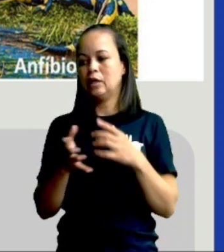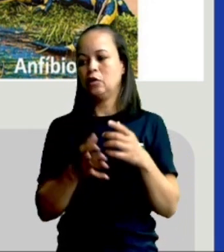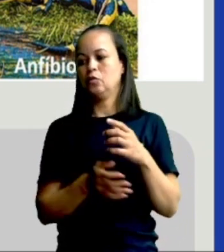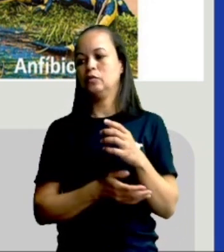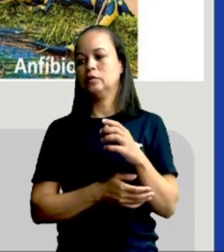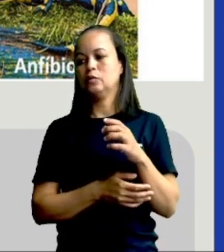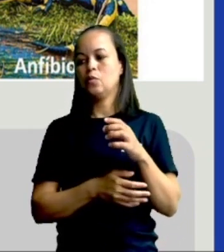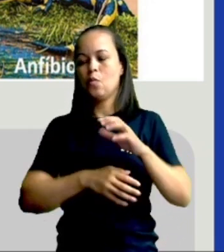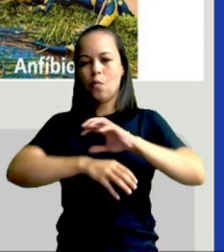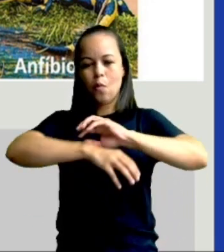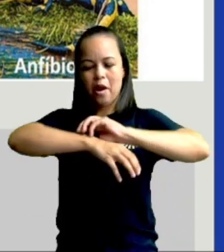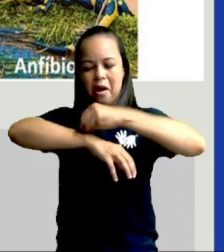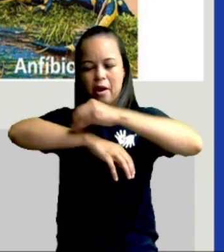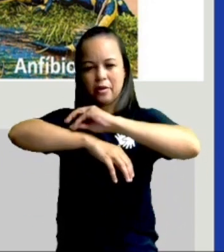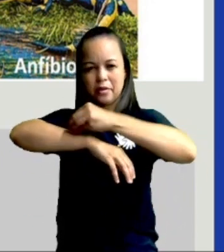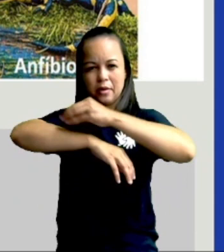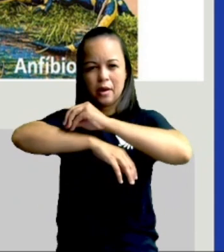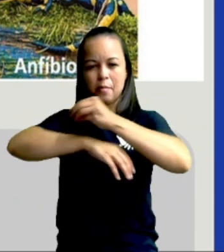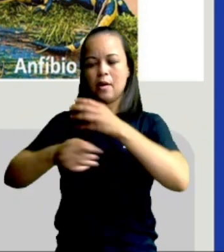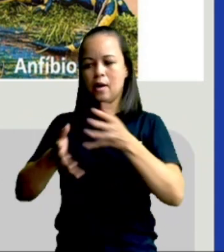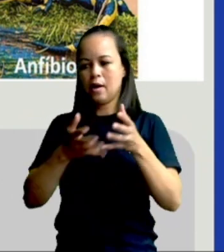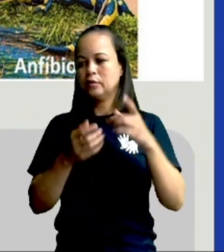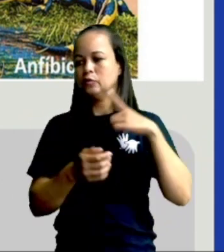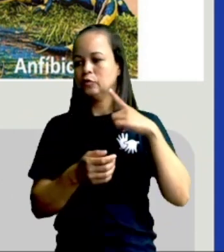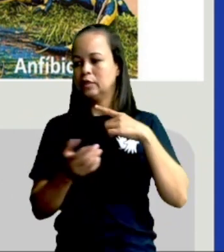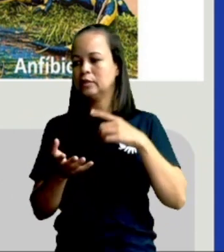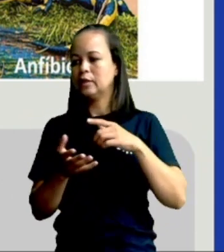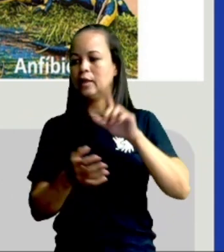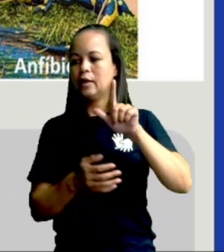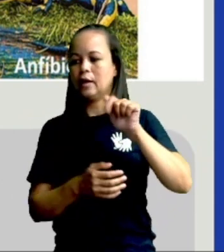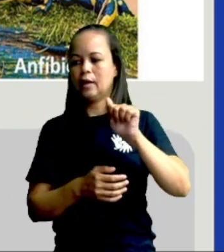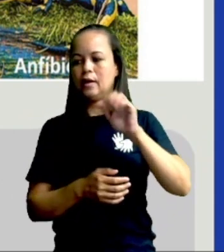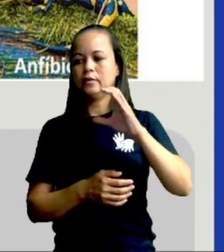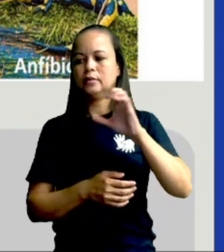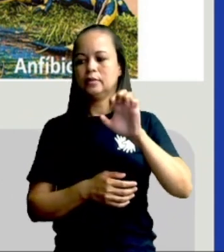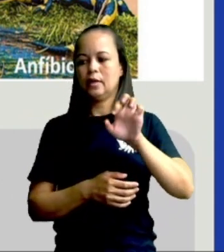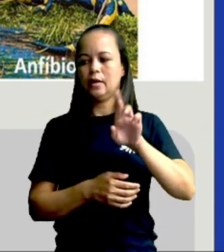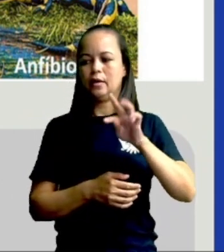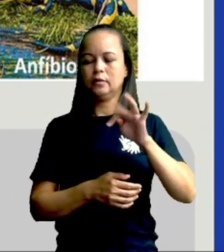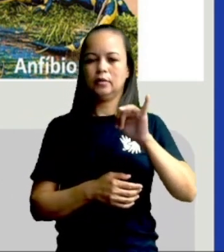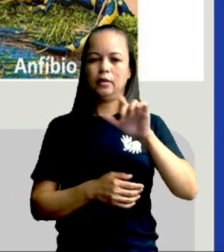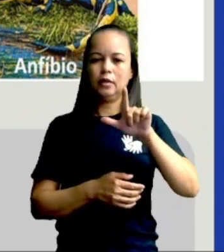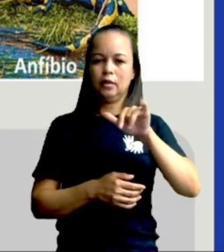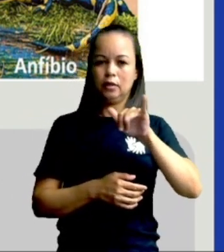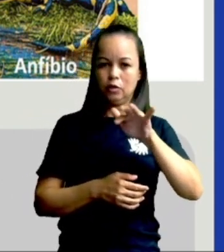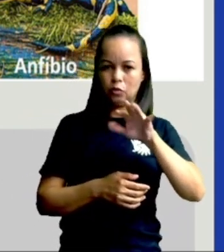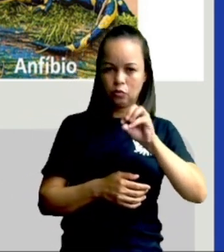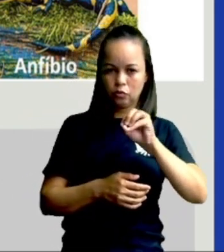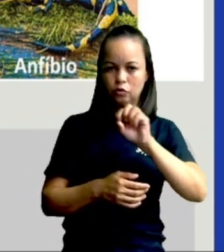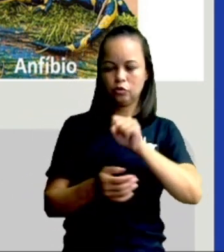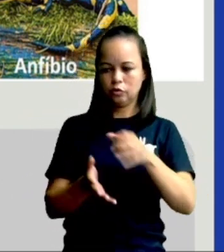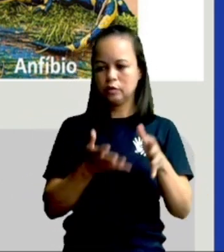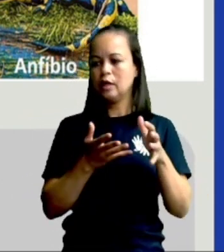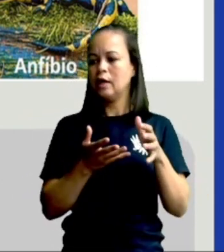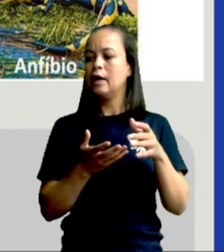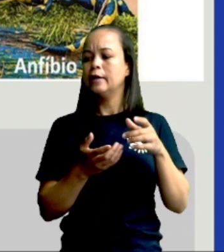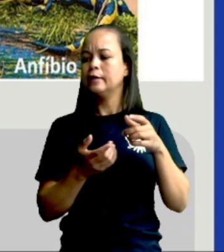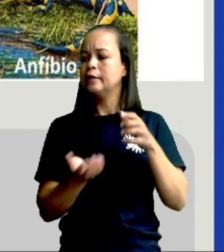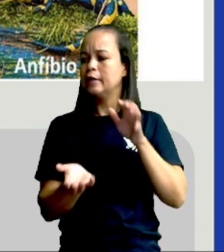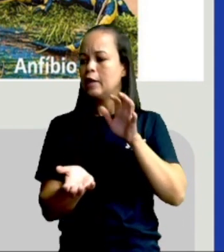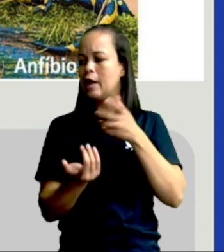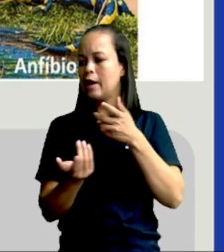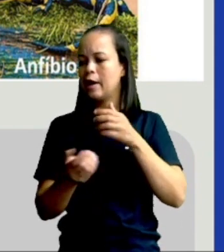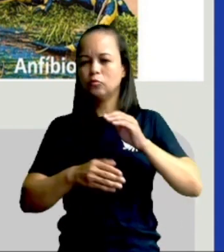lacertílios, são as lagartixas, a iguana, o camaleão. Temos também os crocodilianos, como o próprio nome